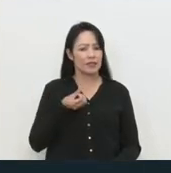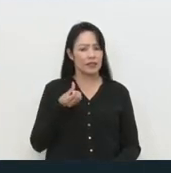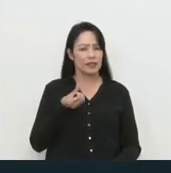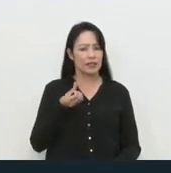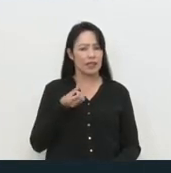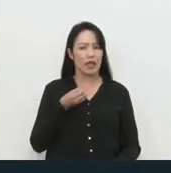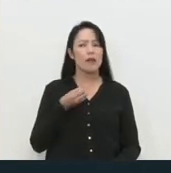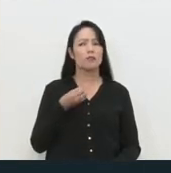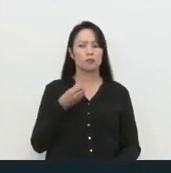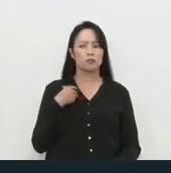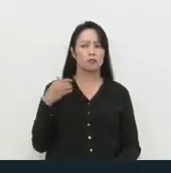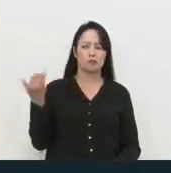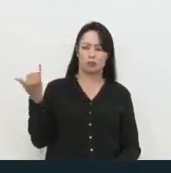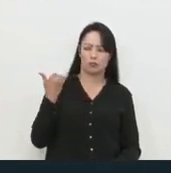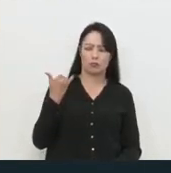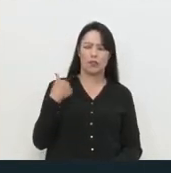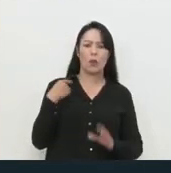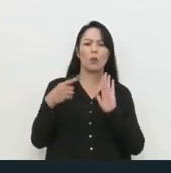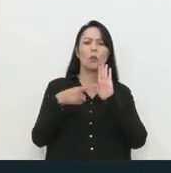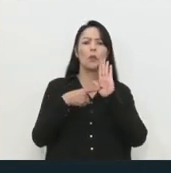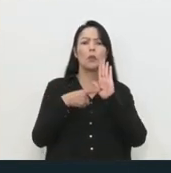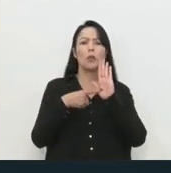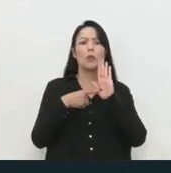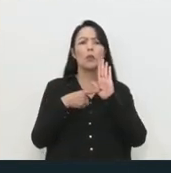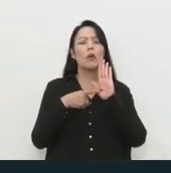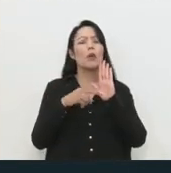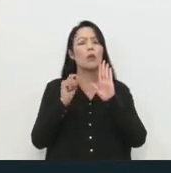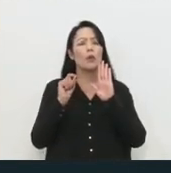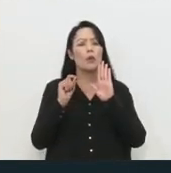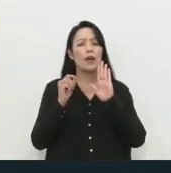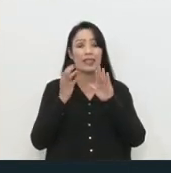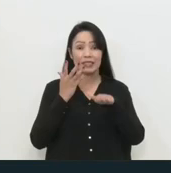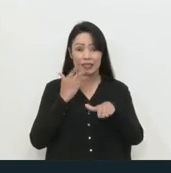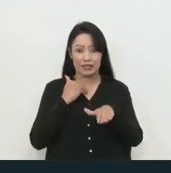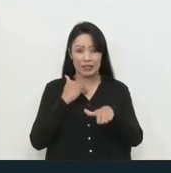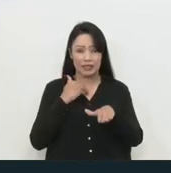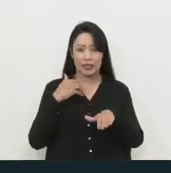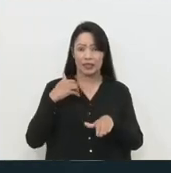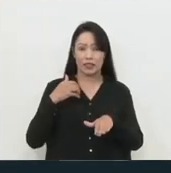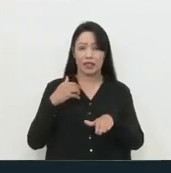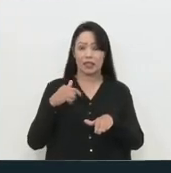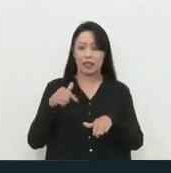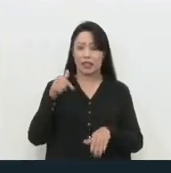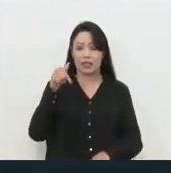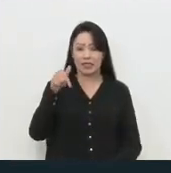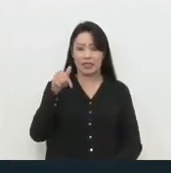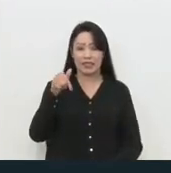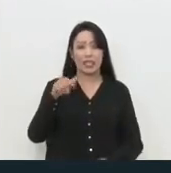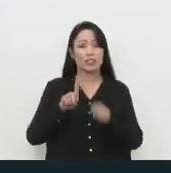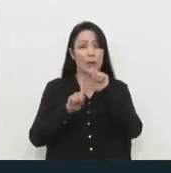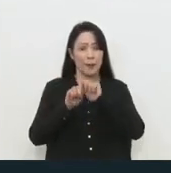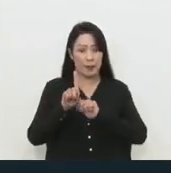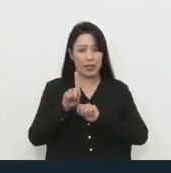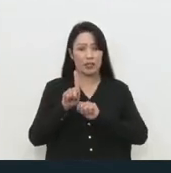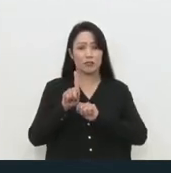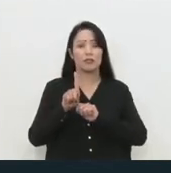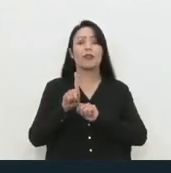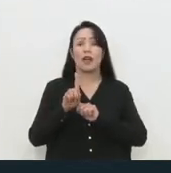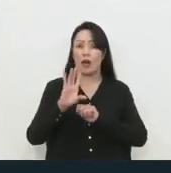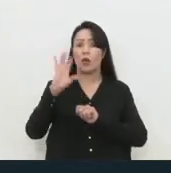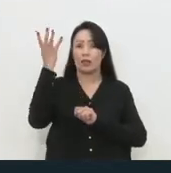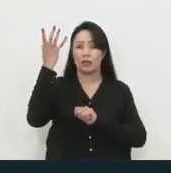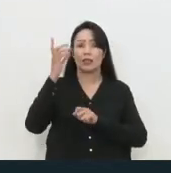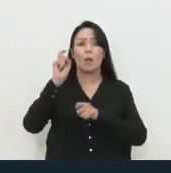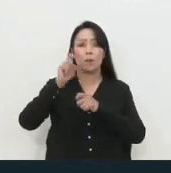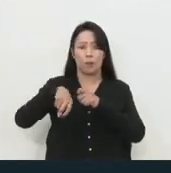uma denúncia de uma criança de 7 meses que foi abusada sexualmente aqui próximo